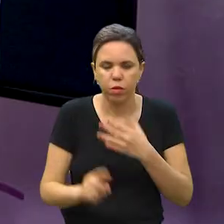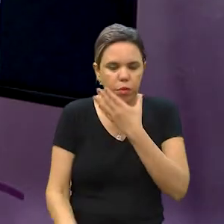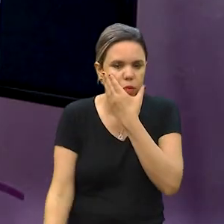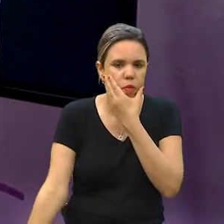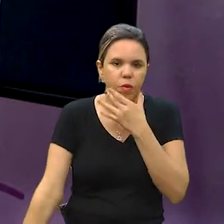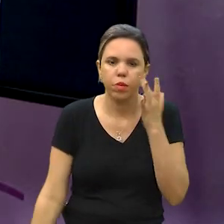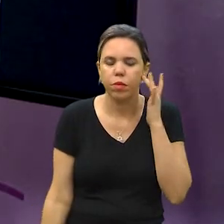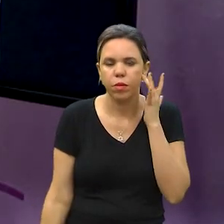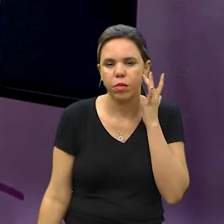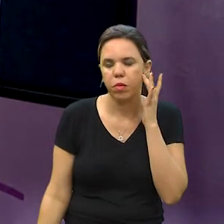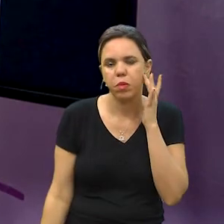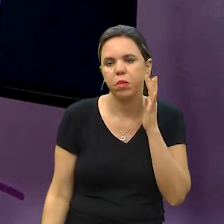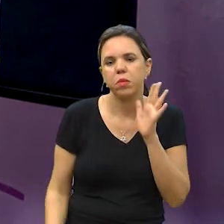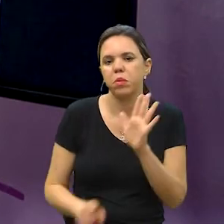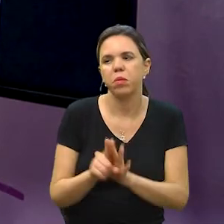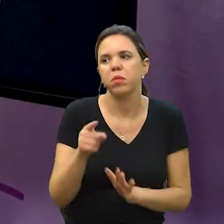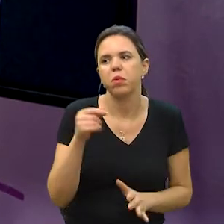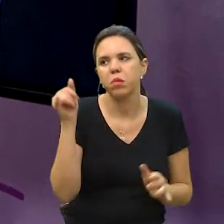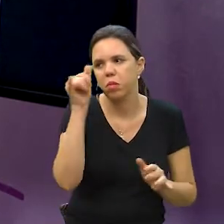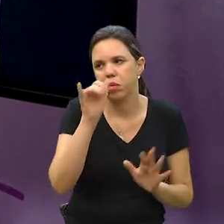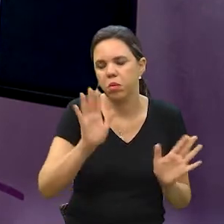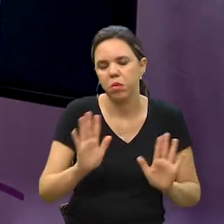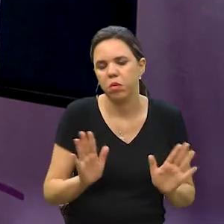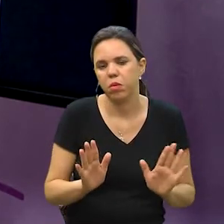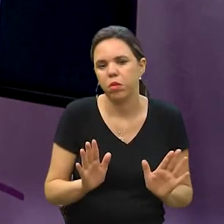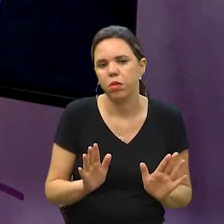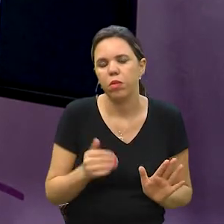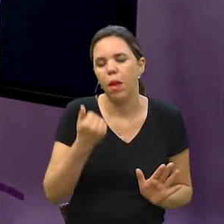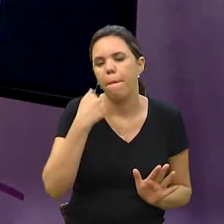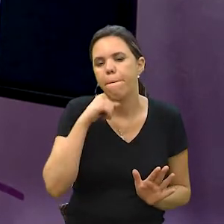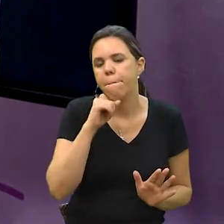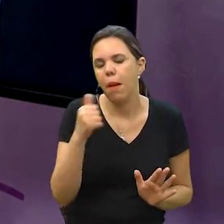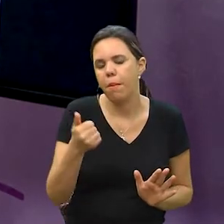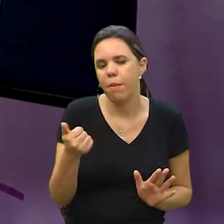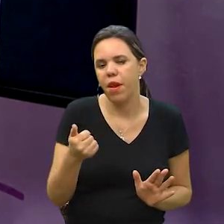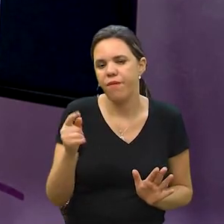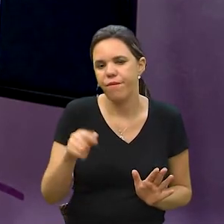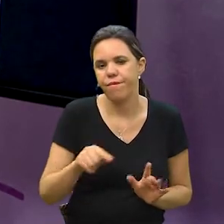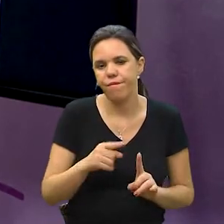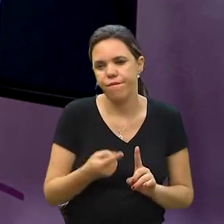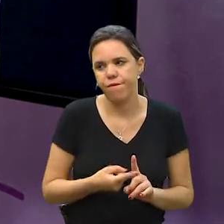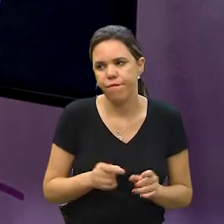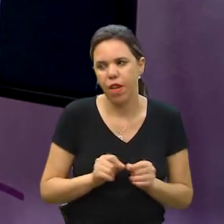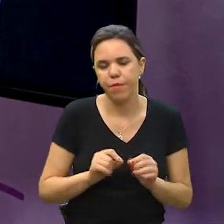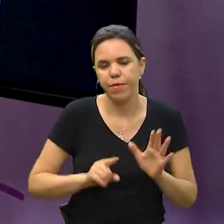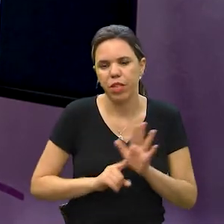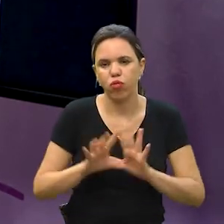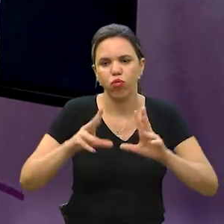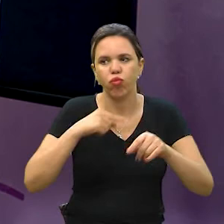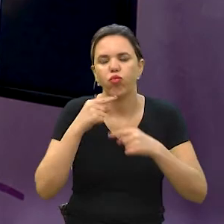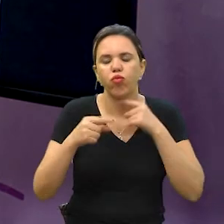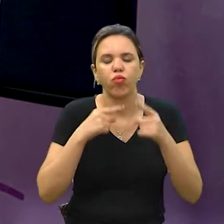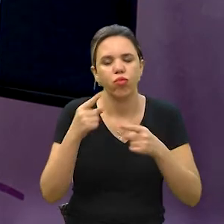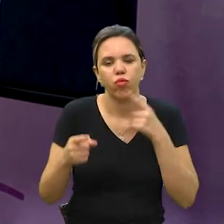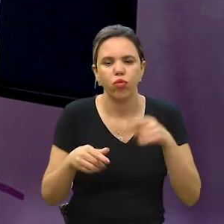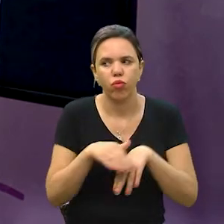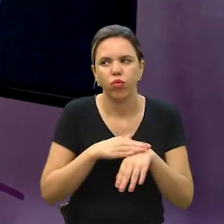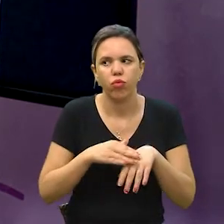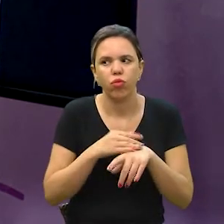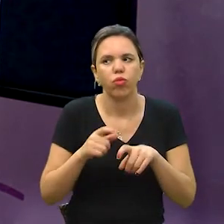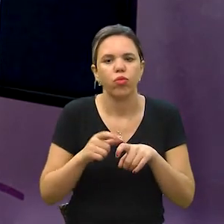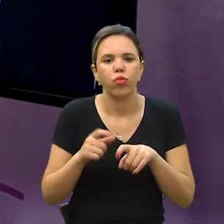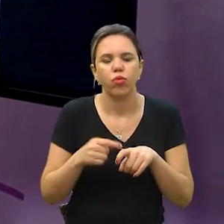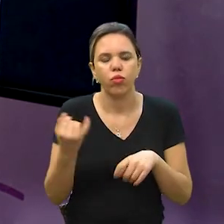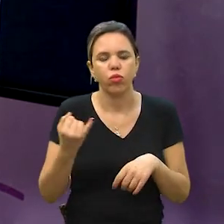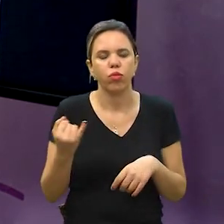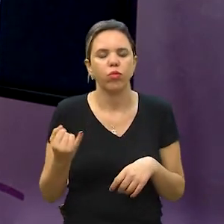vergonha, achar que é uma pergunta boba, né? Principalmente para mãe de primeira viagem. Faça todas as perguntas, tire todas as dúvidas, converse com o